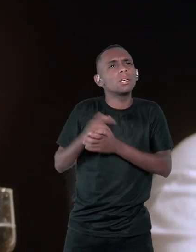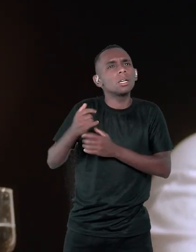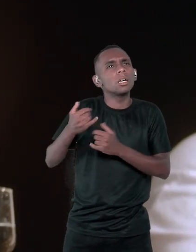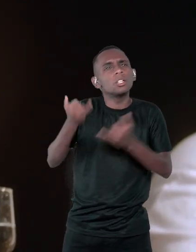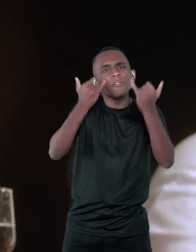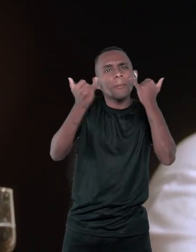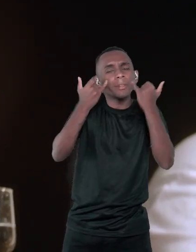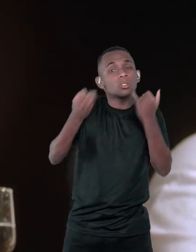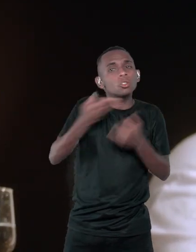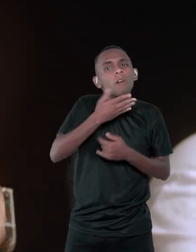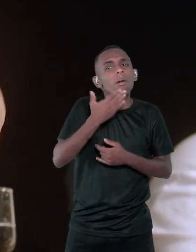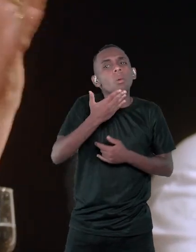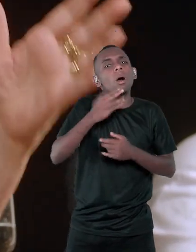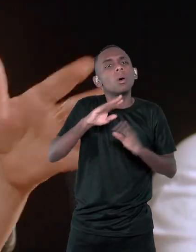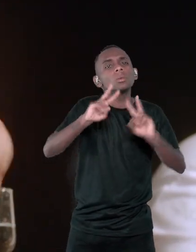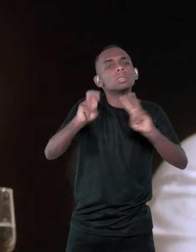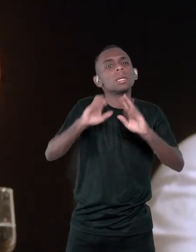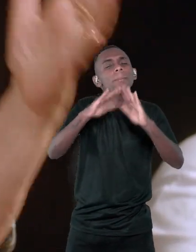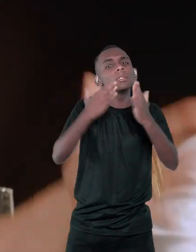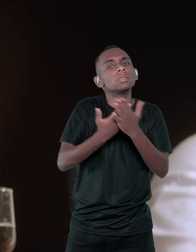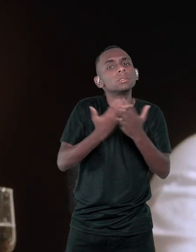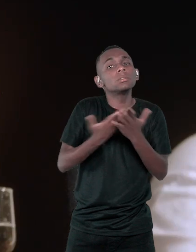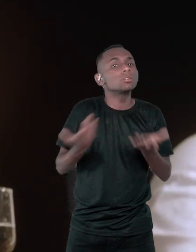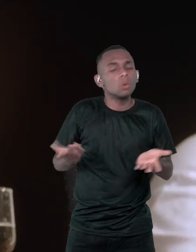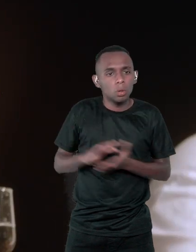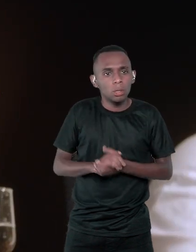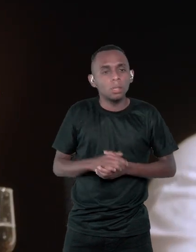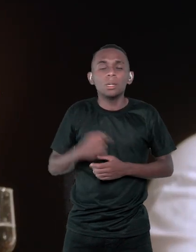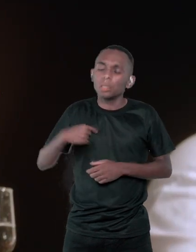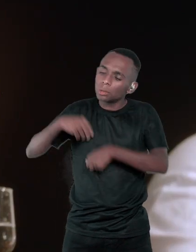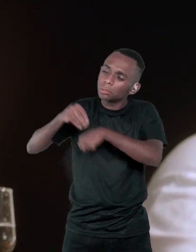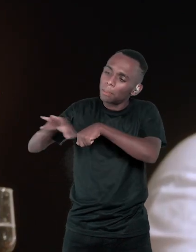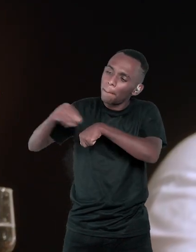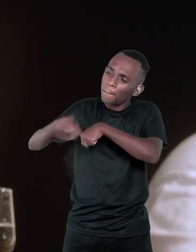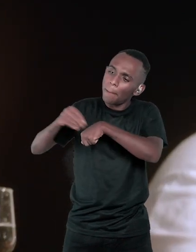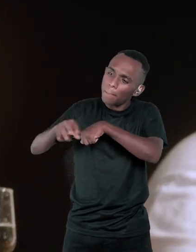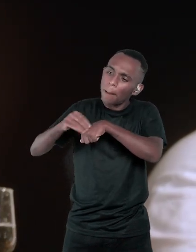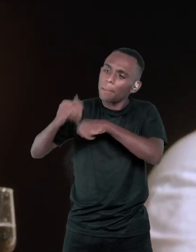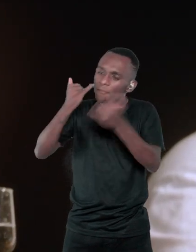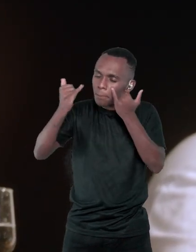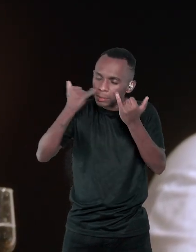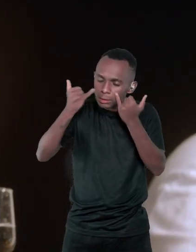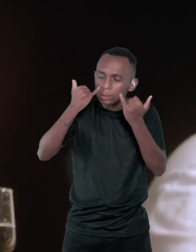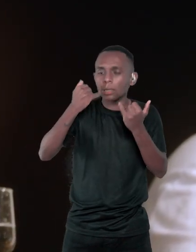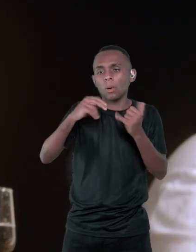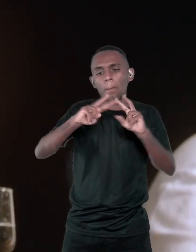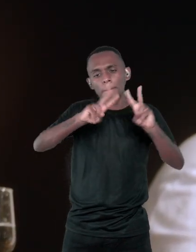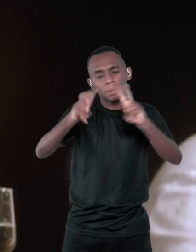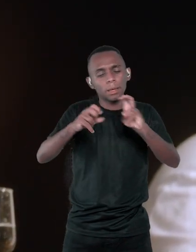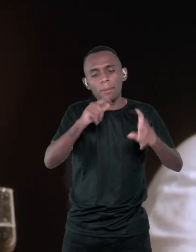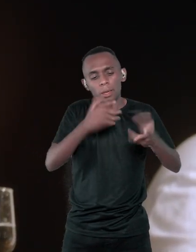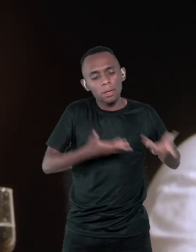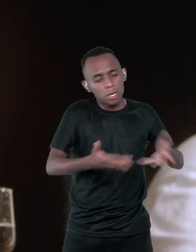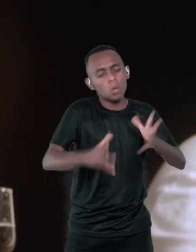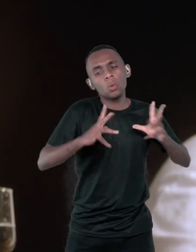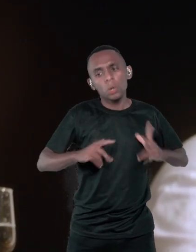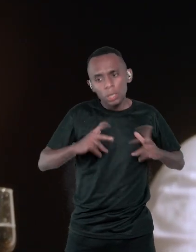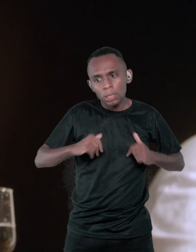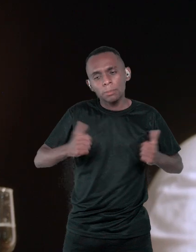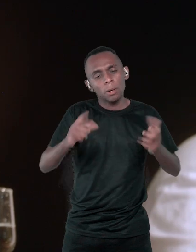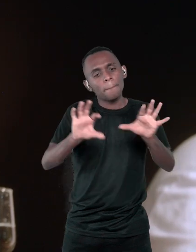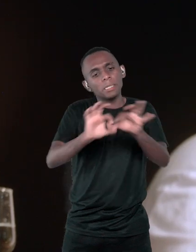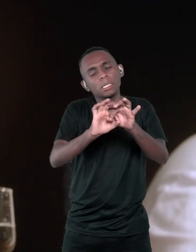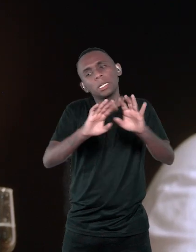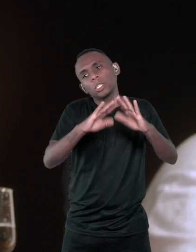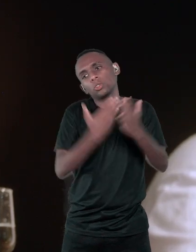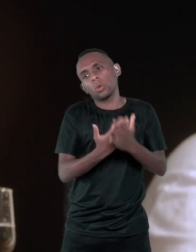encerrando o jornal? E a gente vive alimentando com essa informação. E aí, agora, né, eu estou vendo